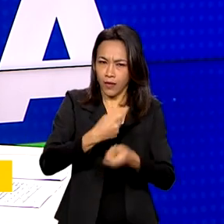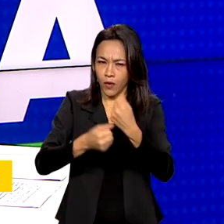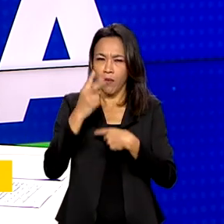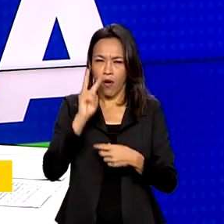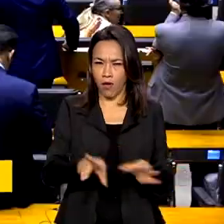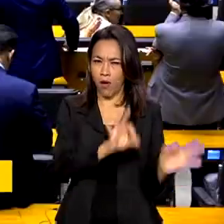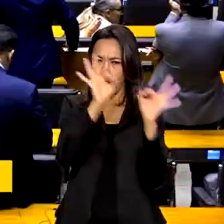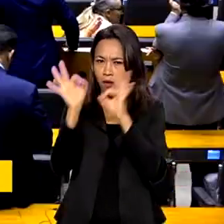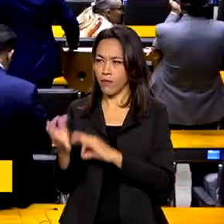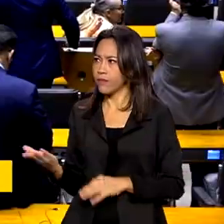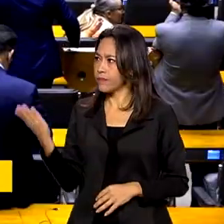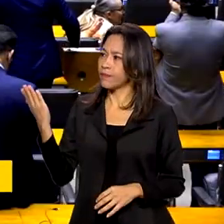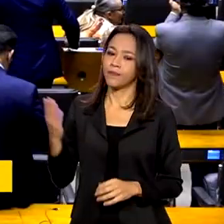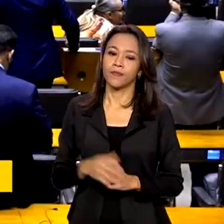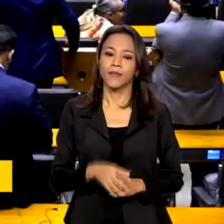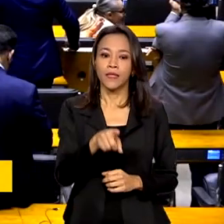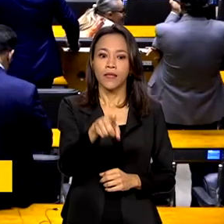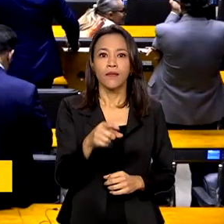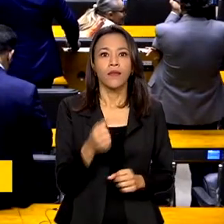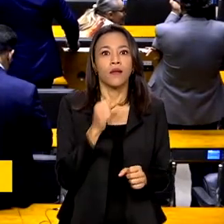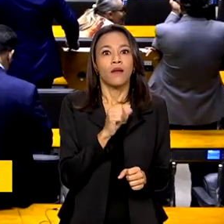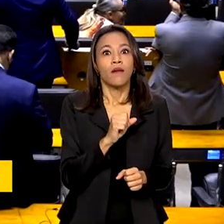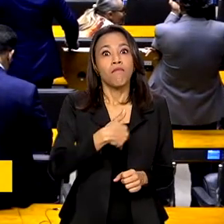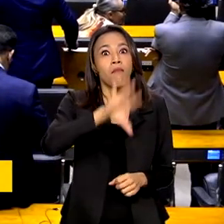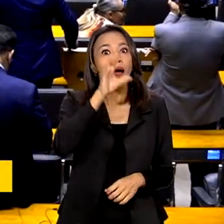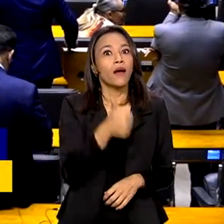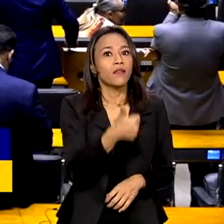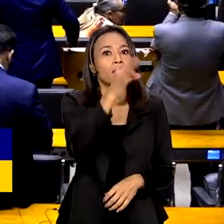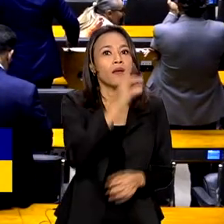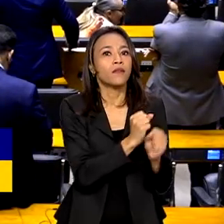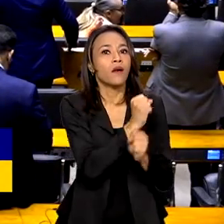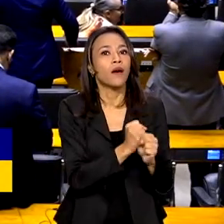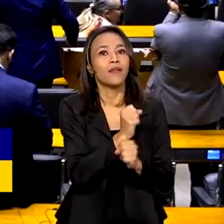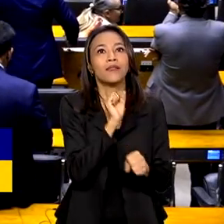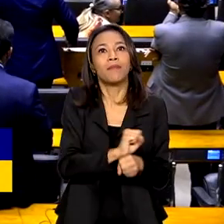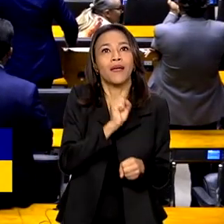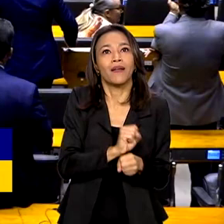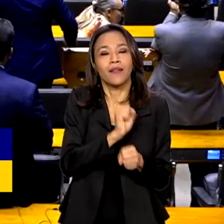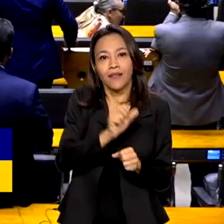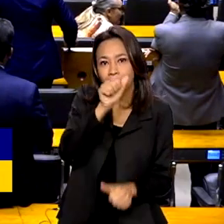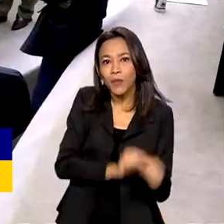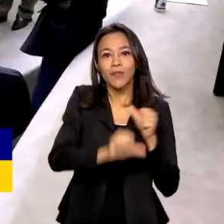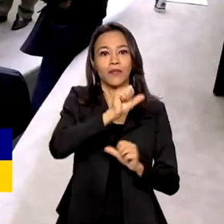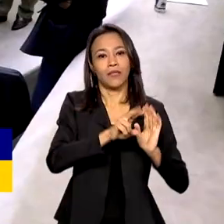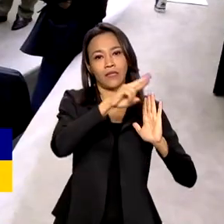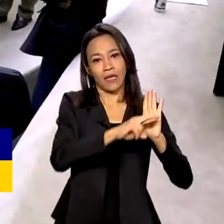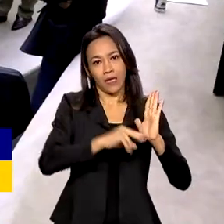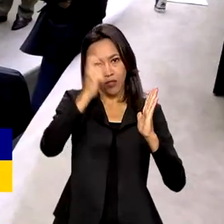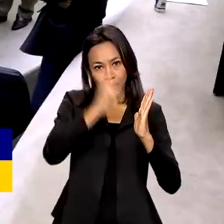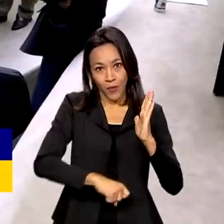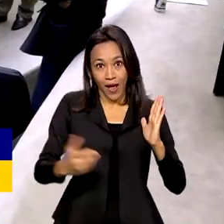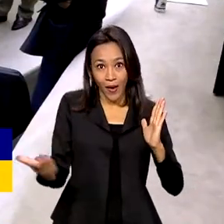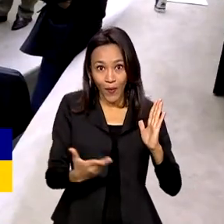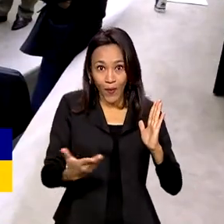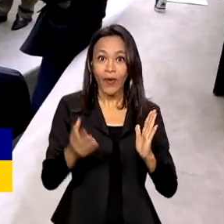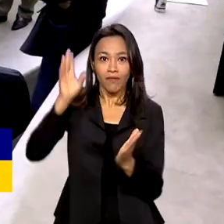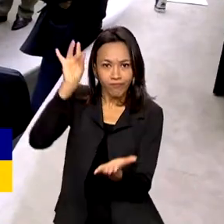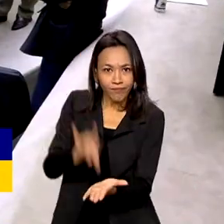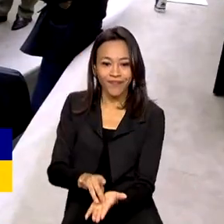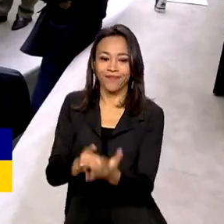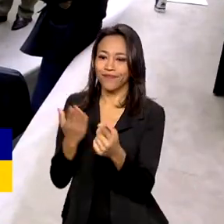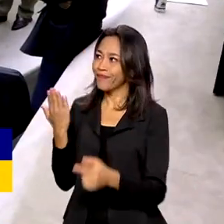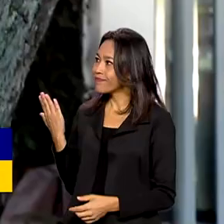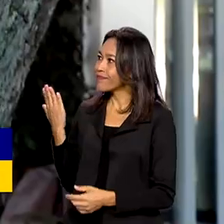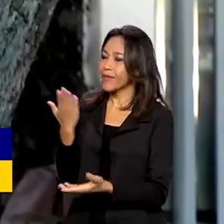reportagem esperada a décadas a reforma tributária começa a sair do papel com a aprovação na Câmara